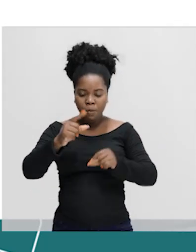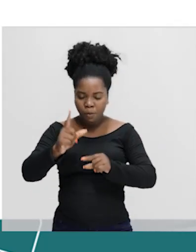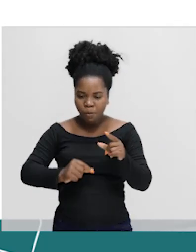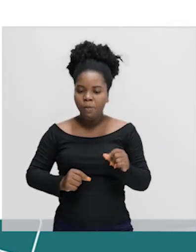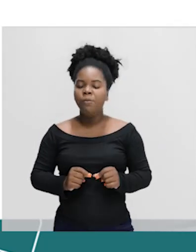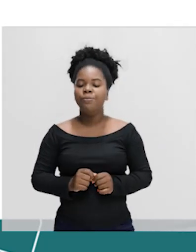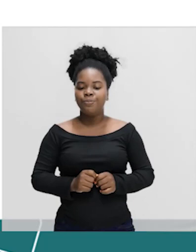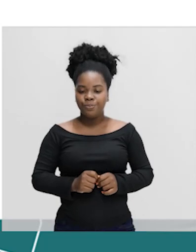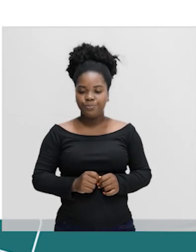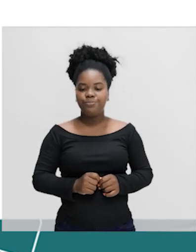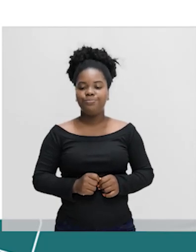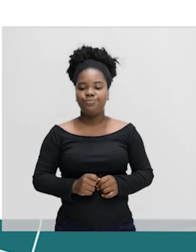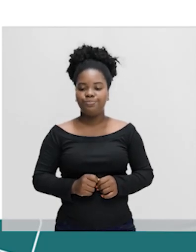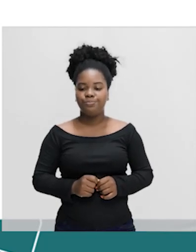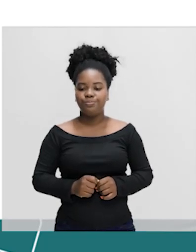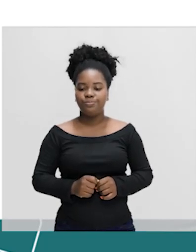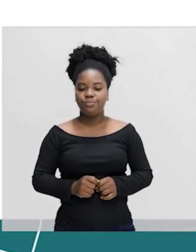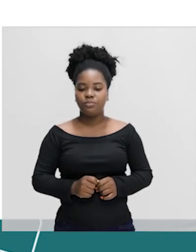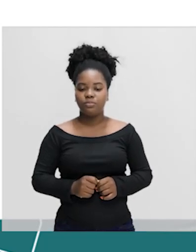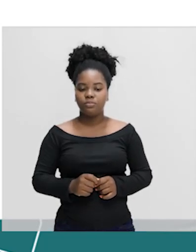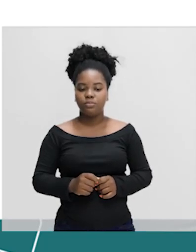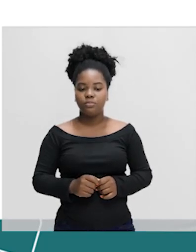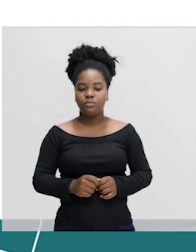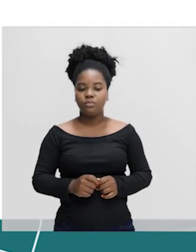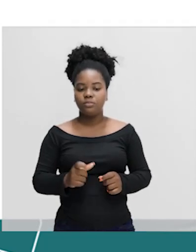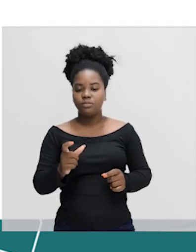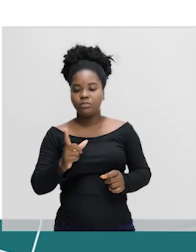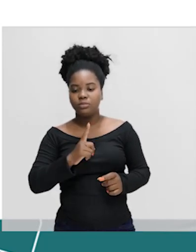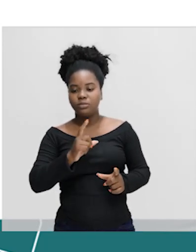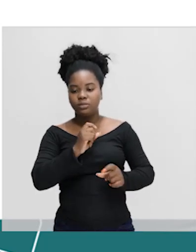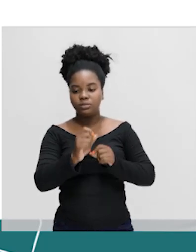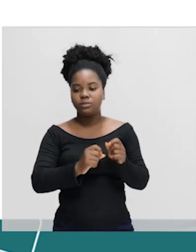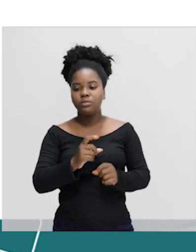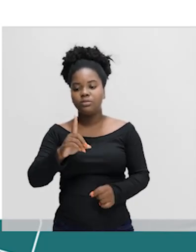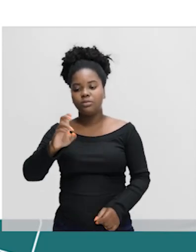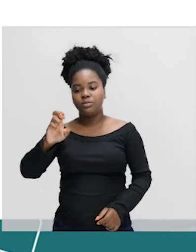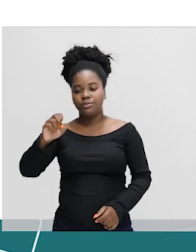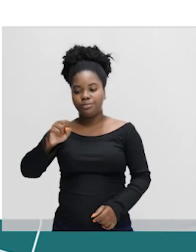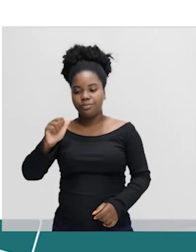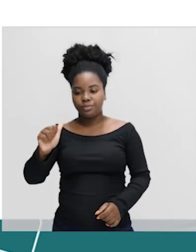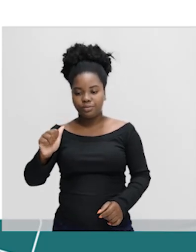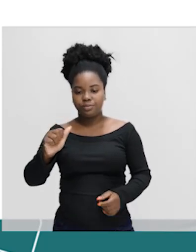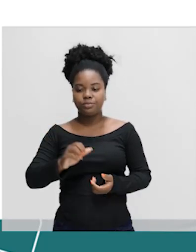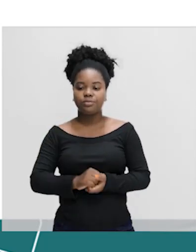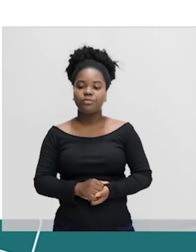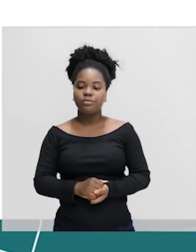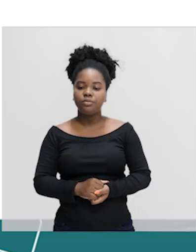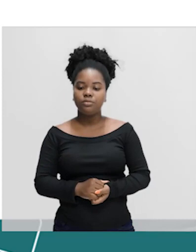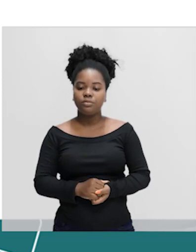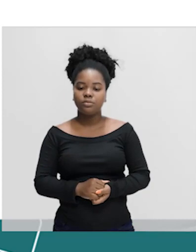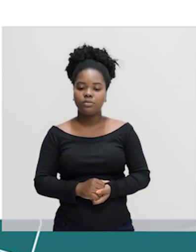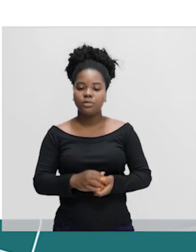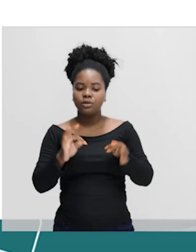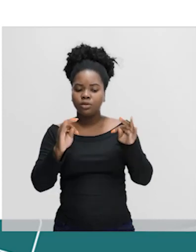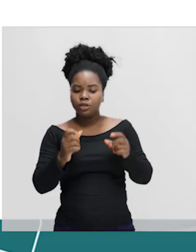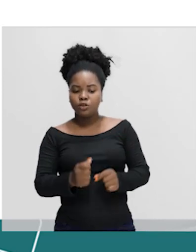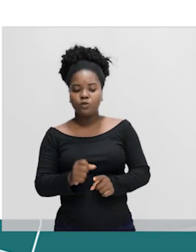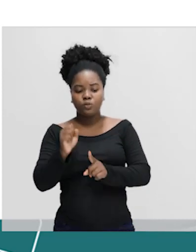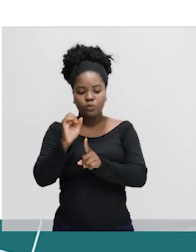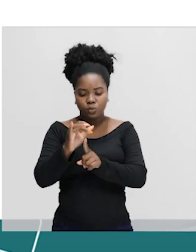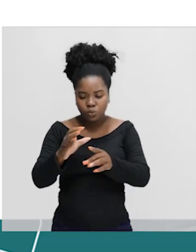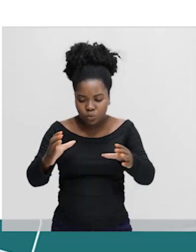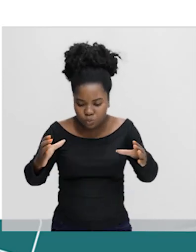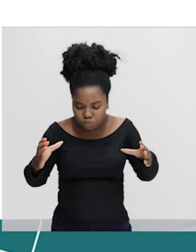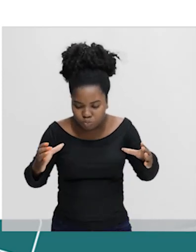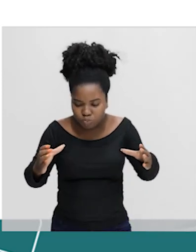devido à força gravitacional vão concentrando matéria e ficando cada vez mais densa, certo? Então todo esse gás ali é